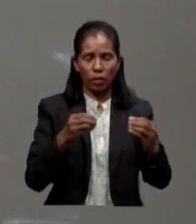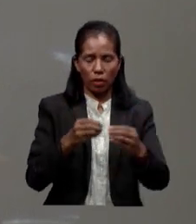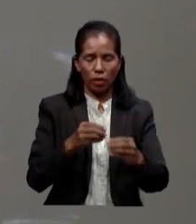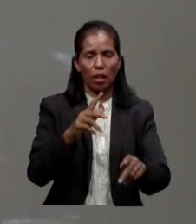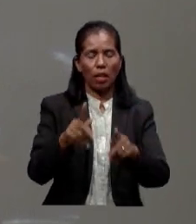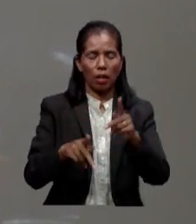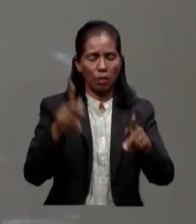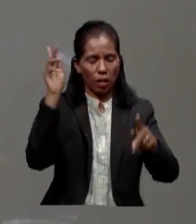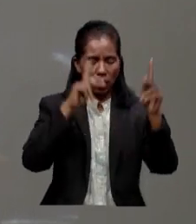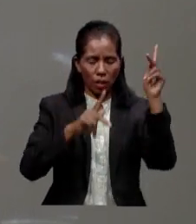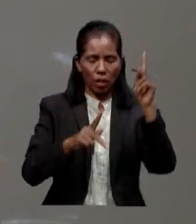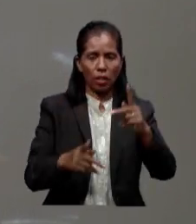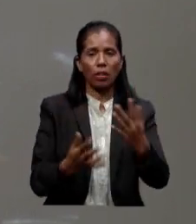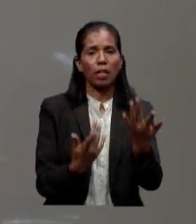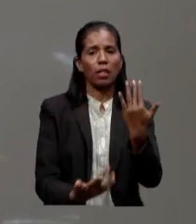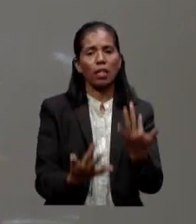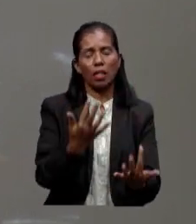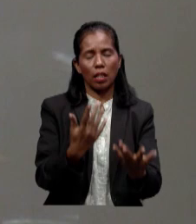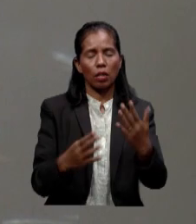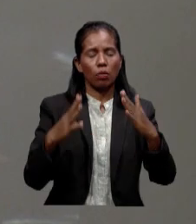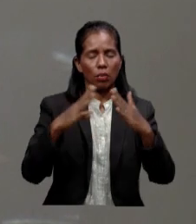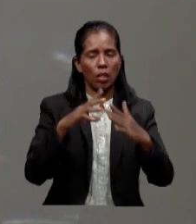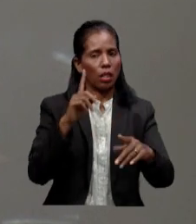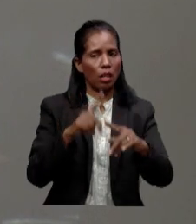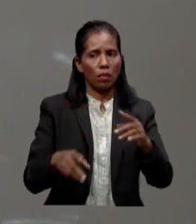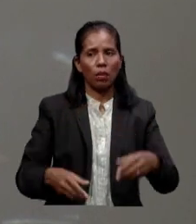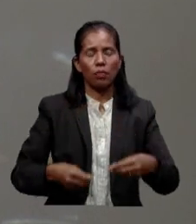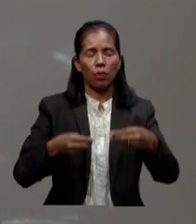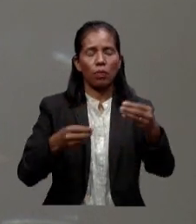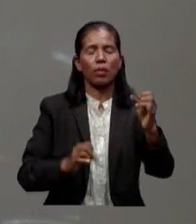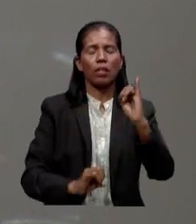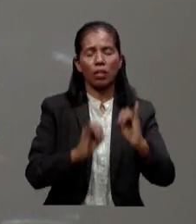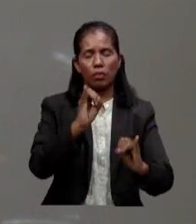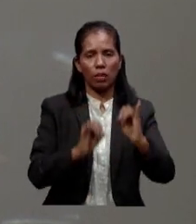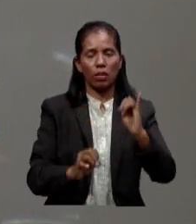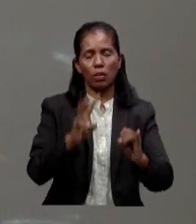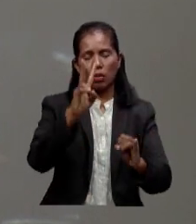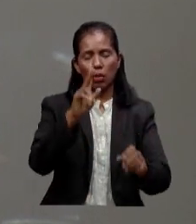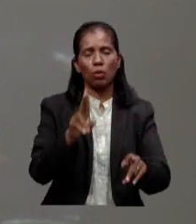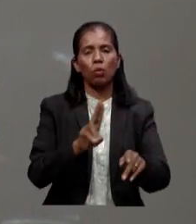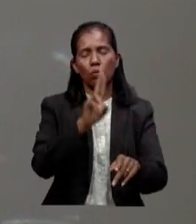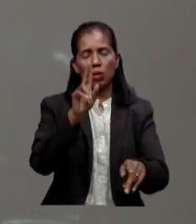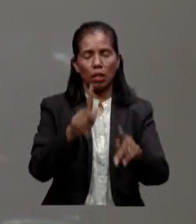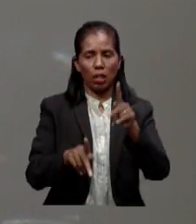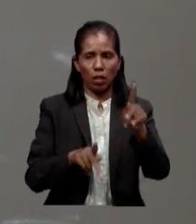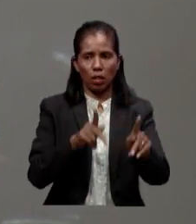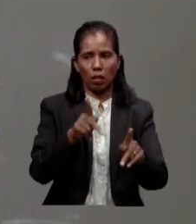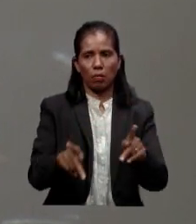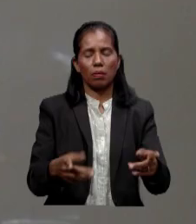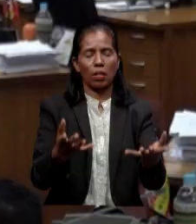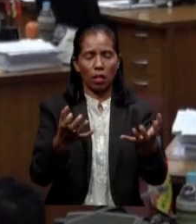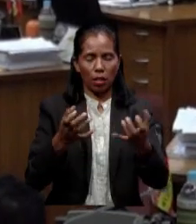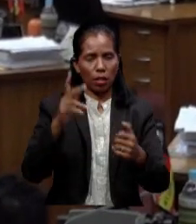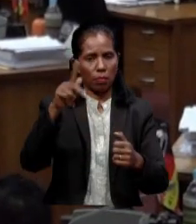ba caso incêndio foi ainda dan ne atu la bele fo ba indivíduo ida rua mak usa fali povida ne hanesan instrumento ba interesse